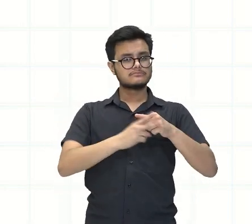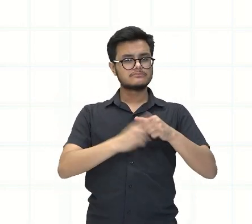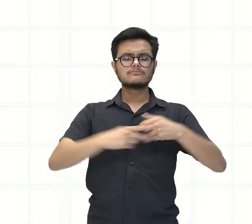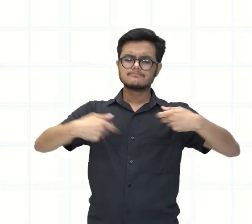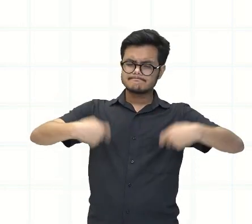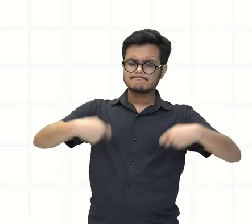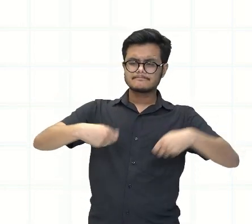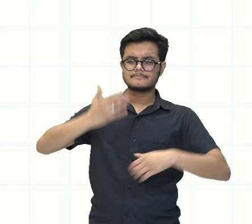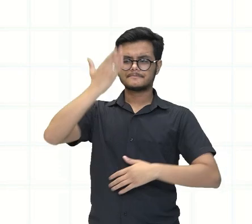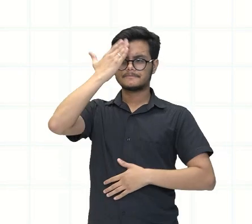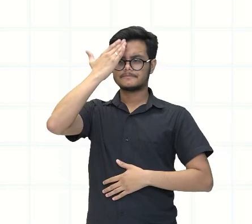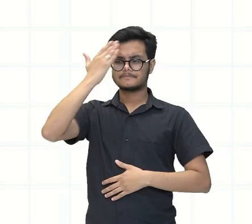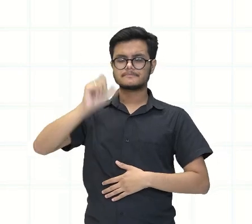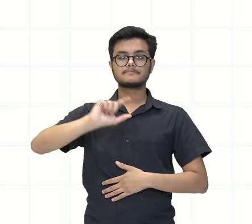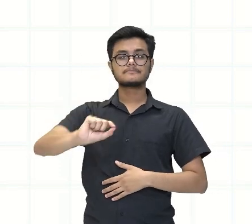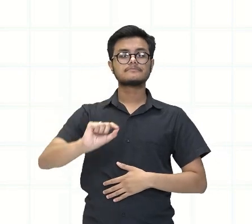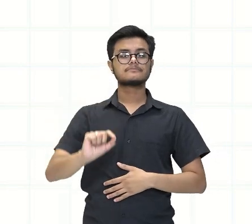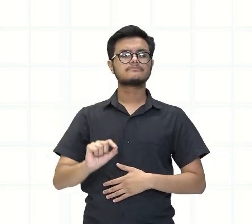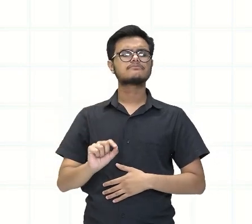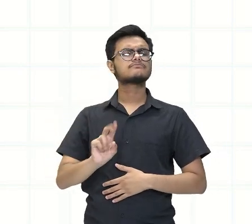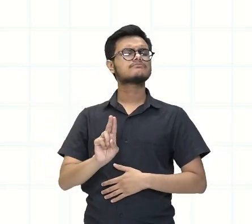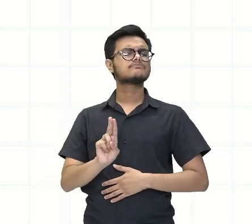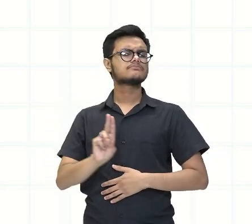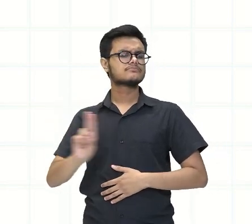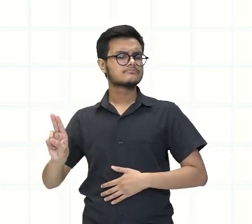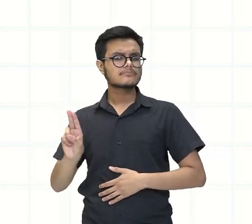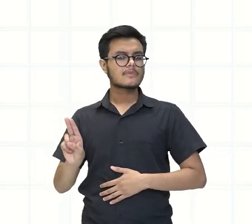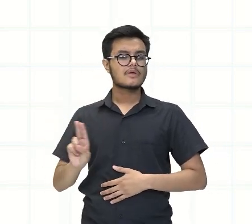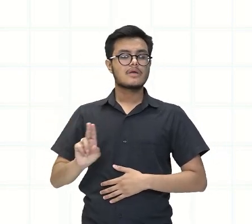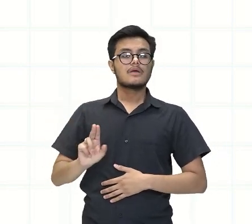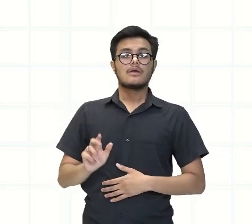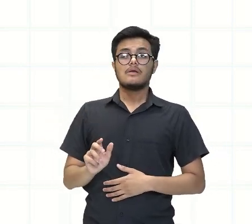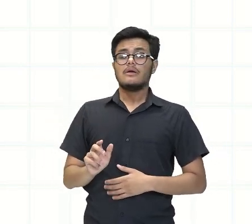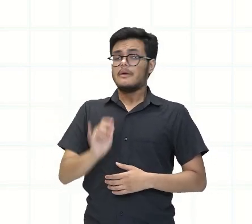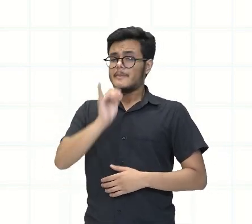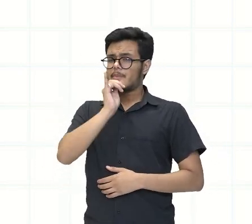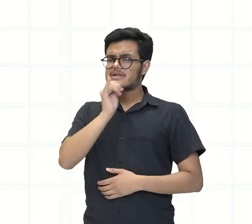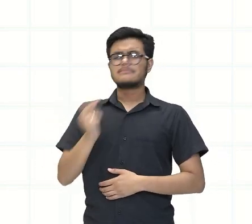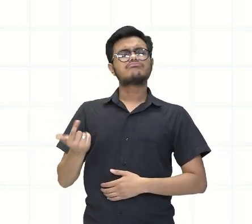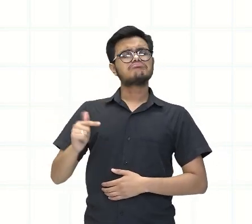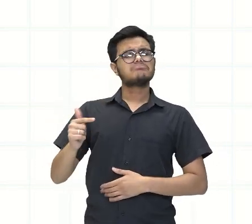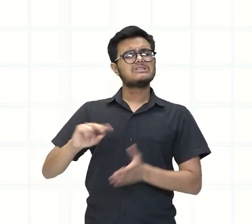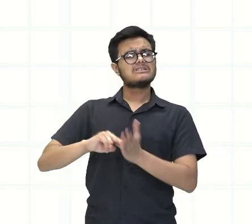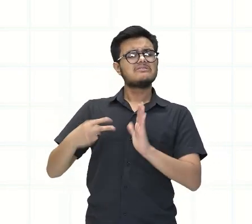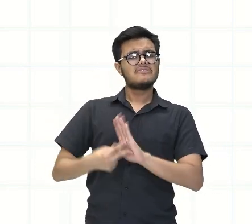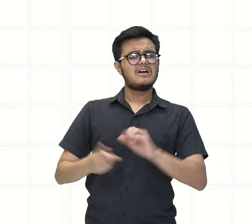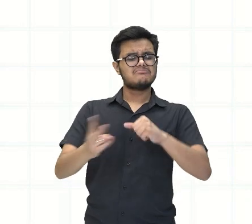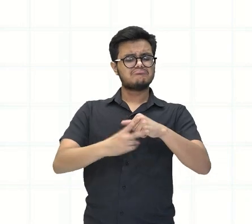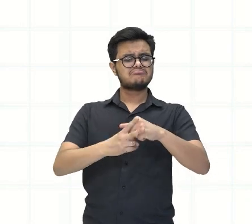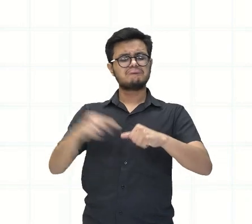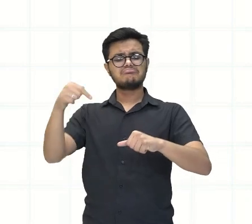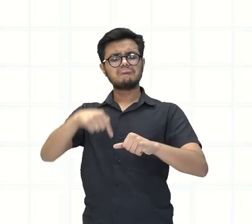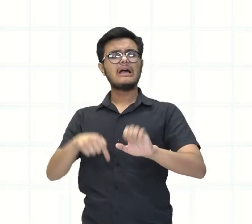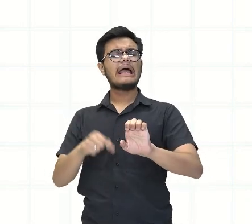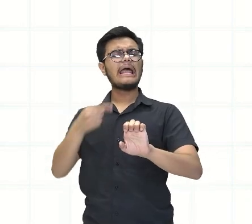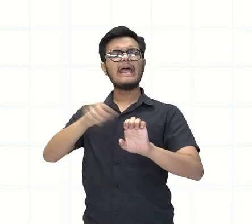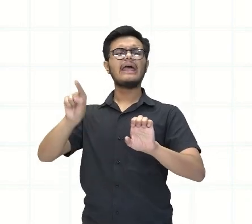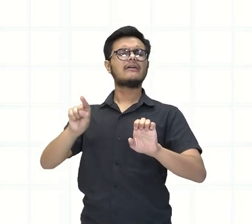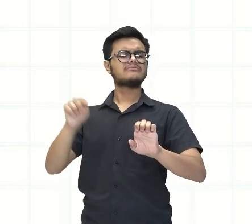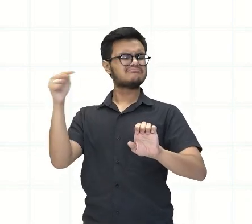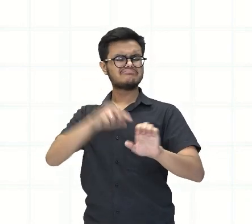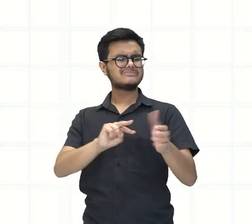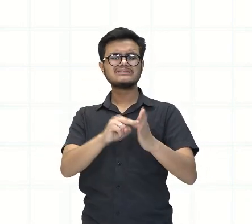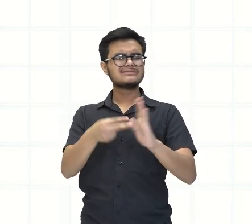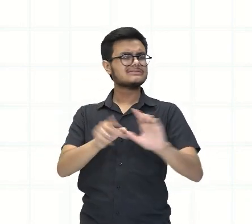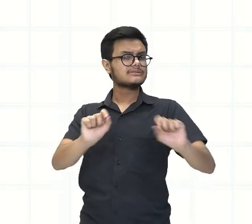categoria, ele é o que nós chamamos de um verbo não significativo. Isso mesmo, porque a principal